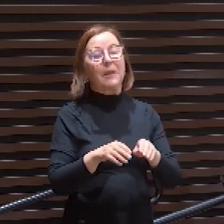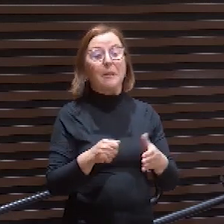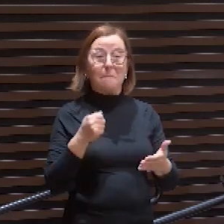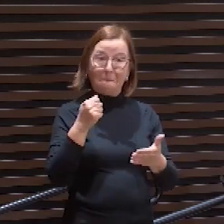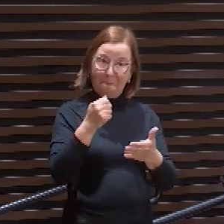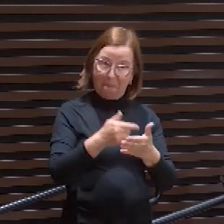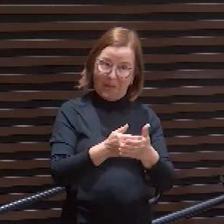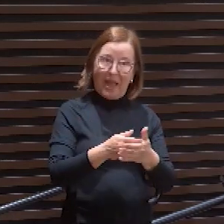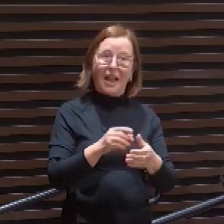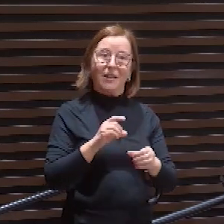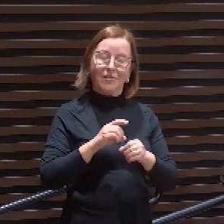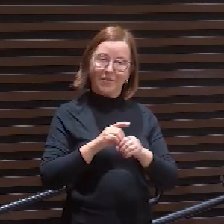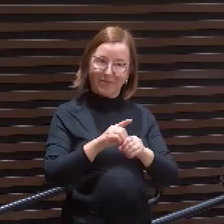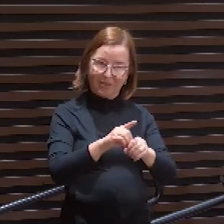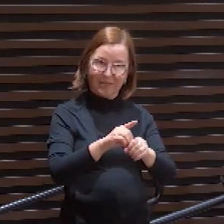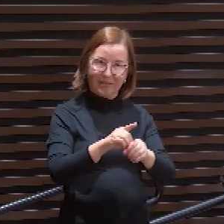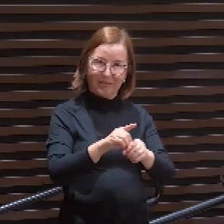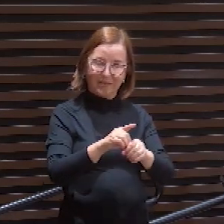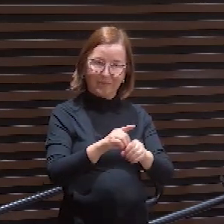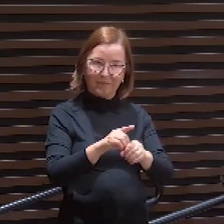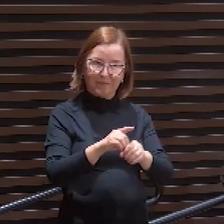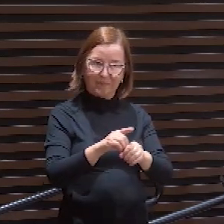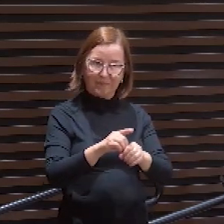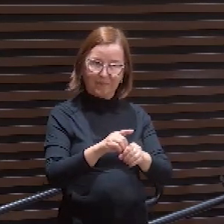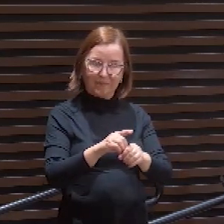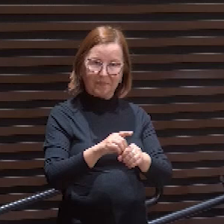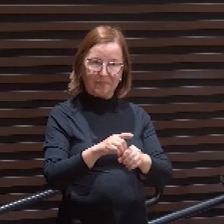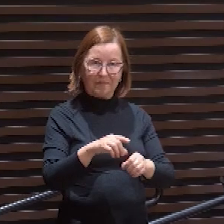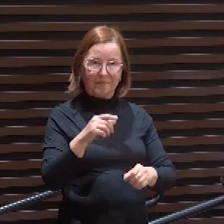Melquisedeque em Abraão.